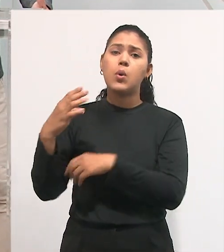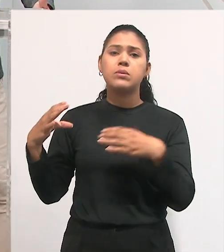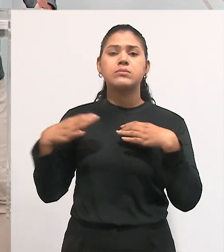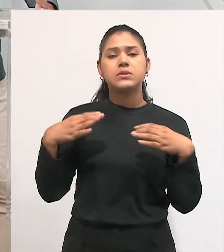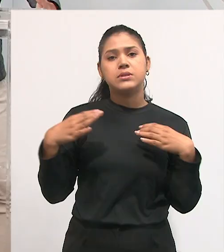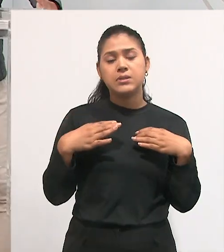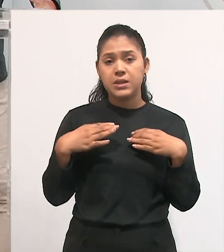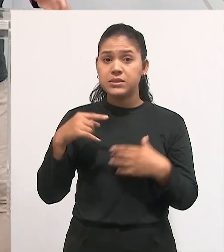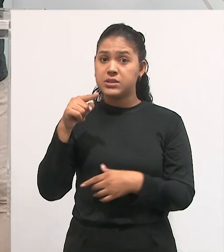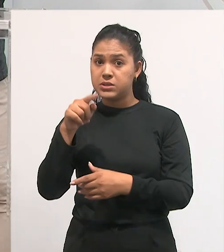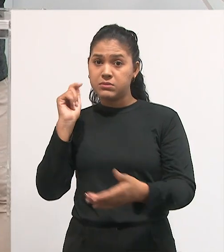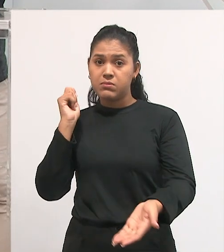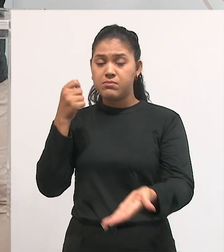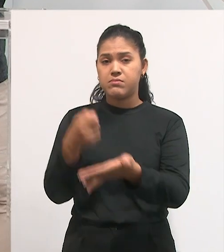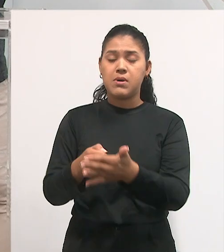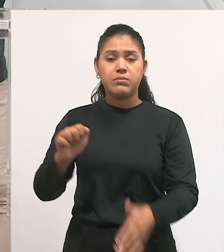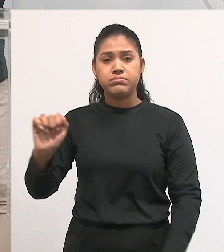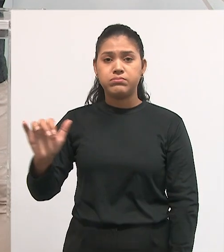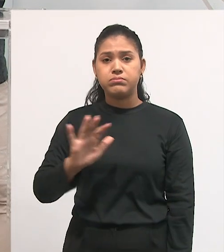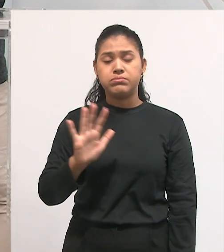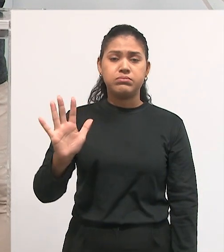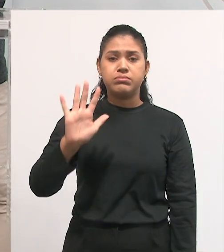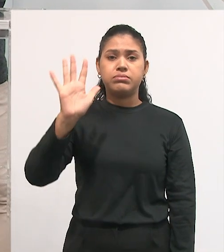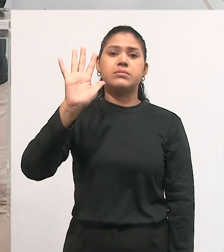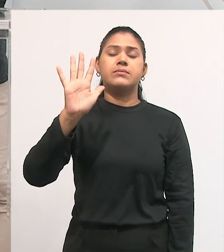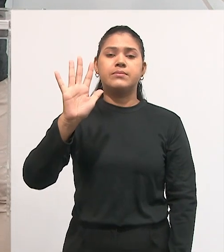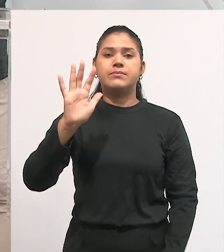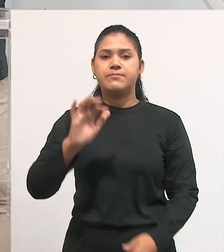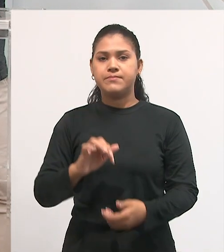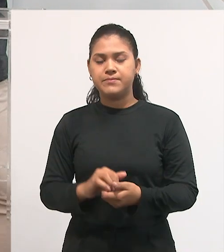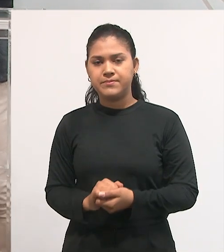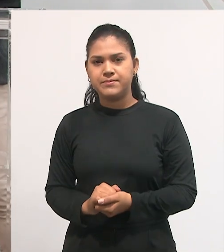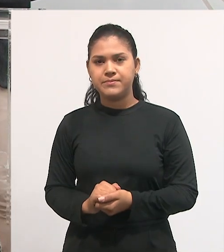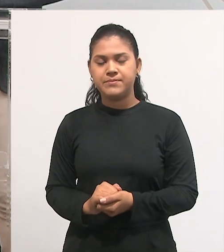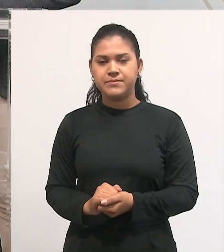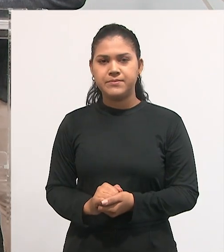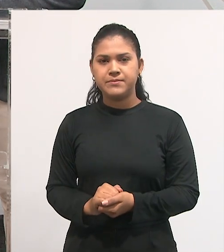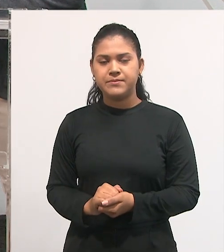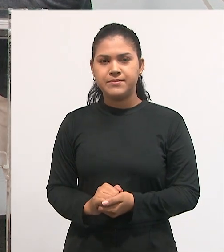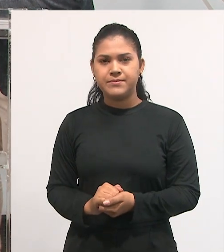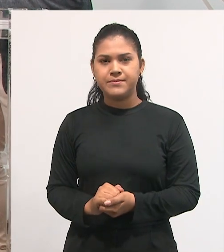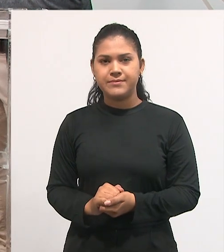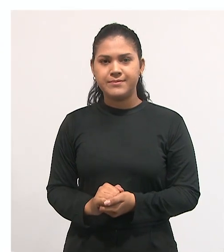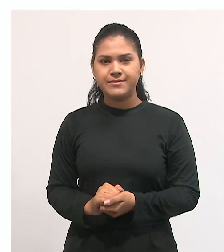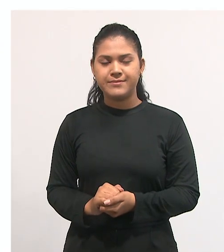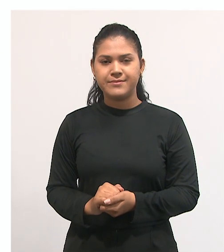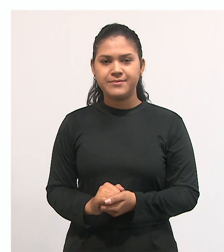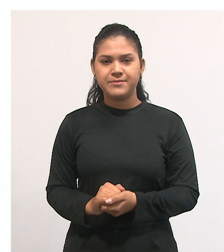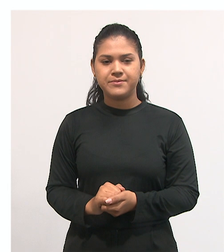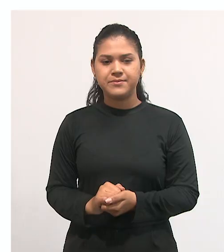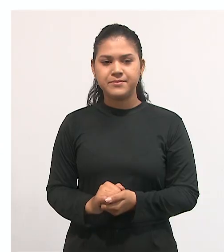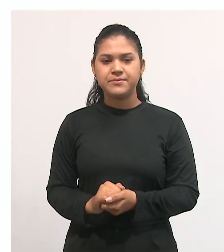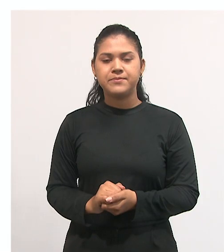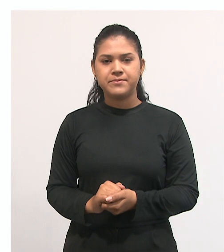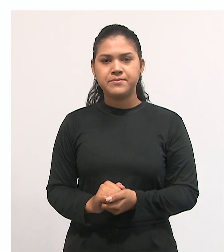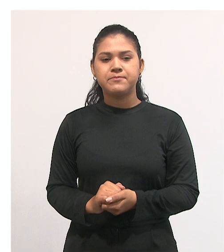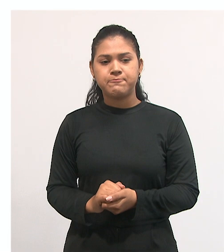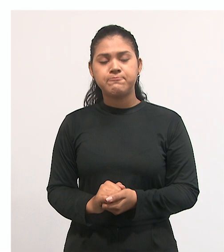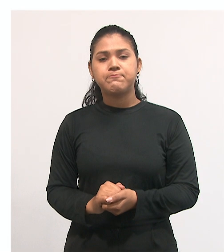o custo disso torna-se muito alto. Perfeito? Vamos dar continuidade aqui no nosso